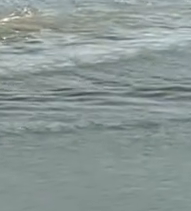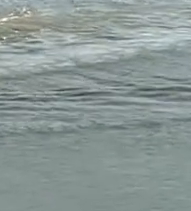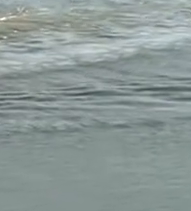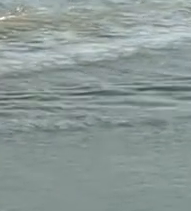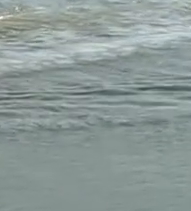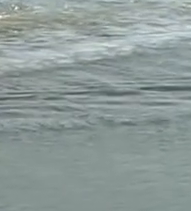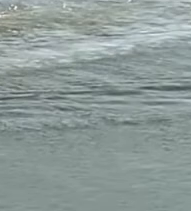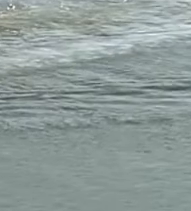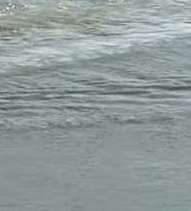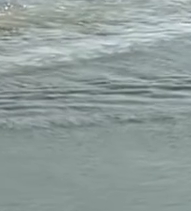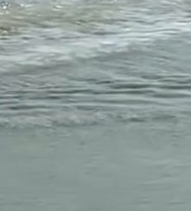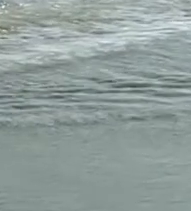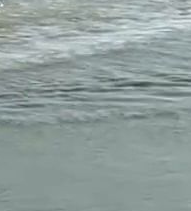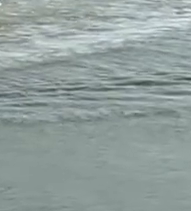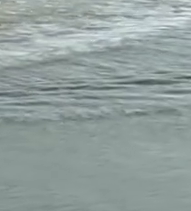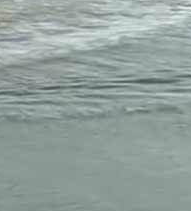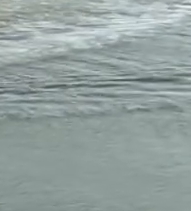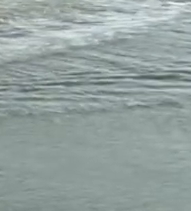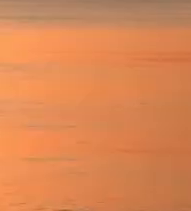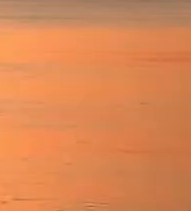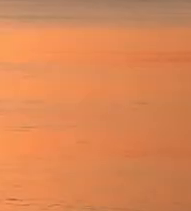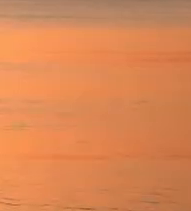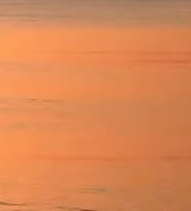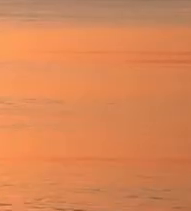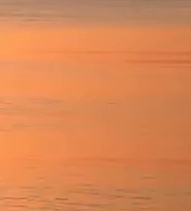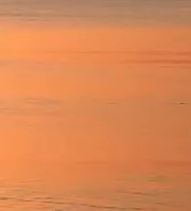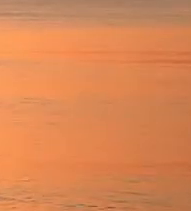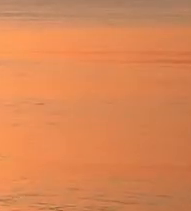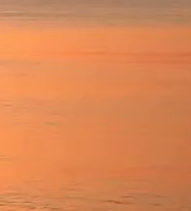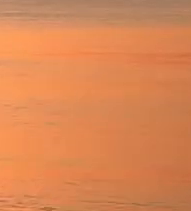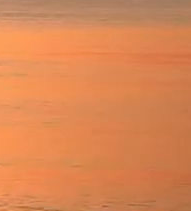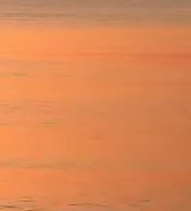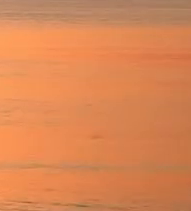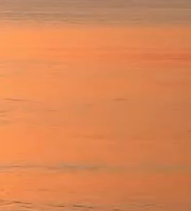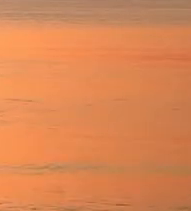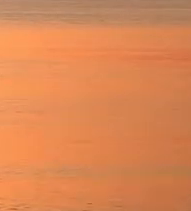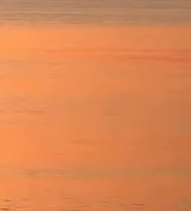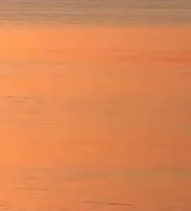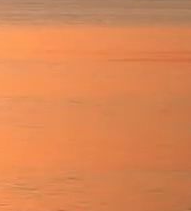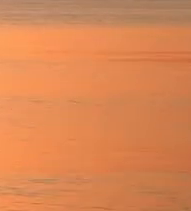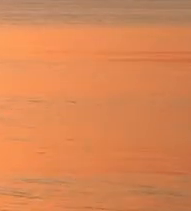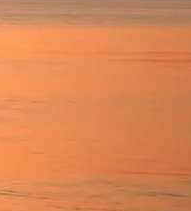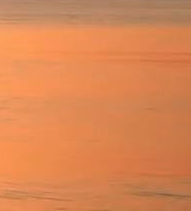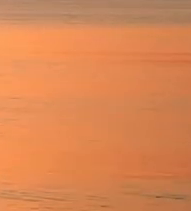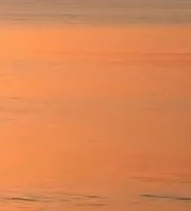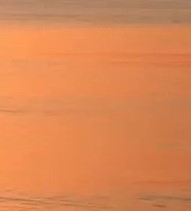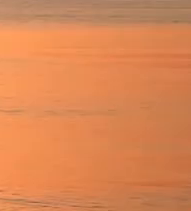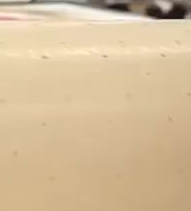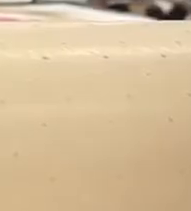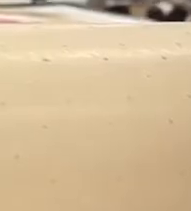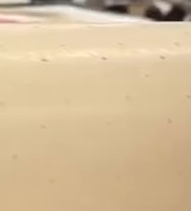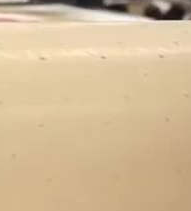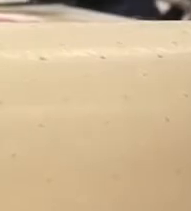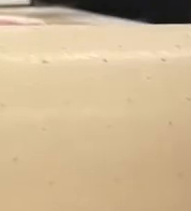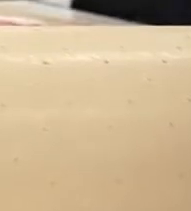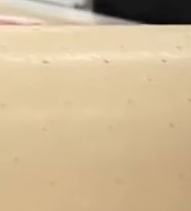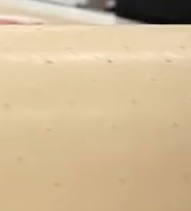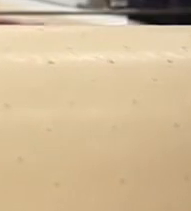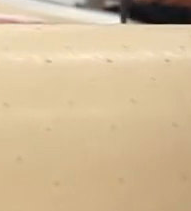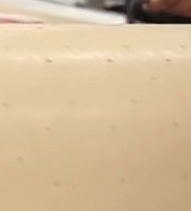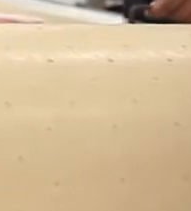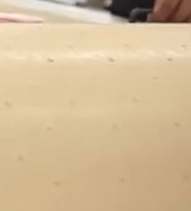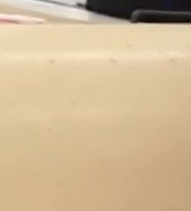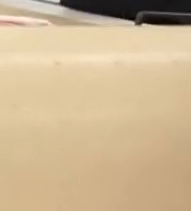Quebram se ferrem as cadeias. Hoje um algemas no chão